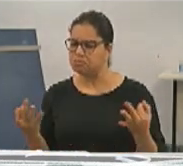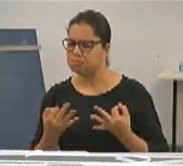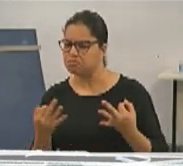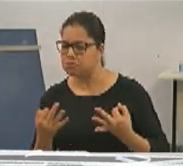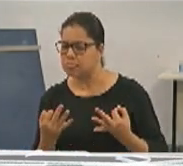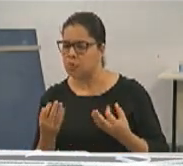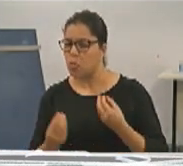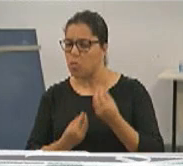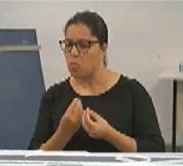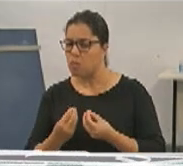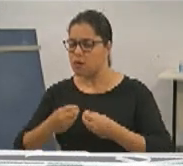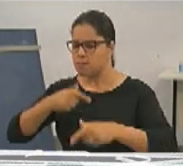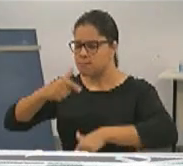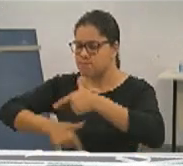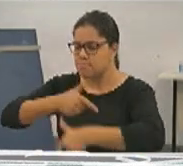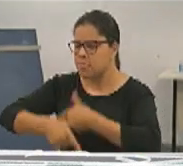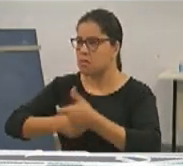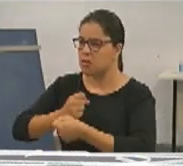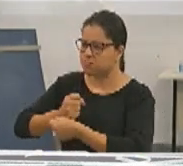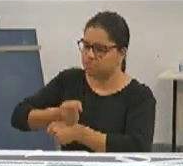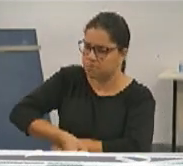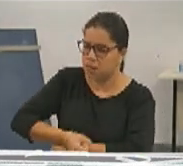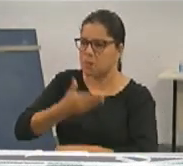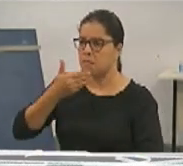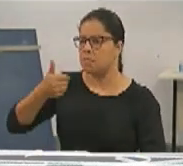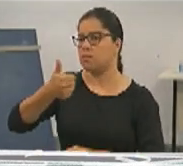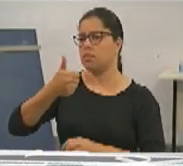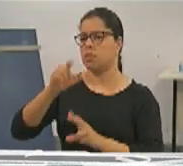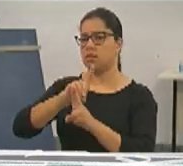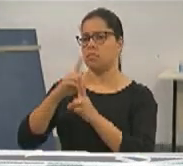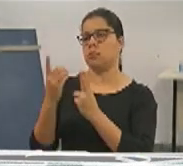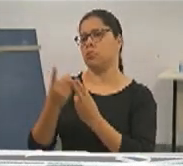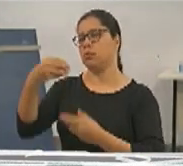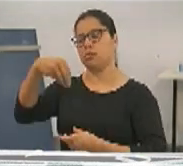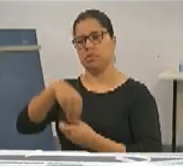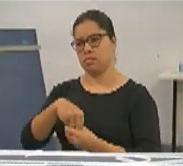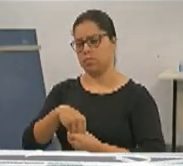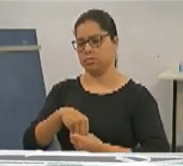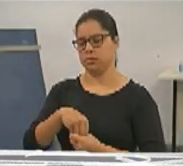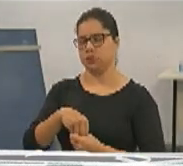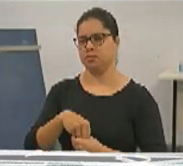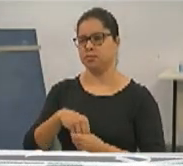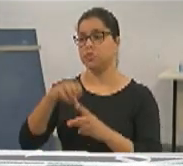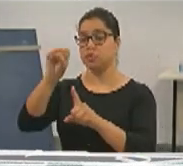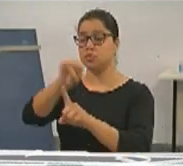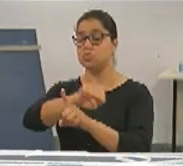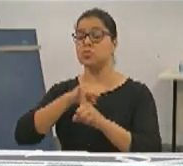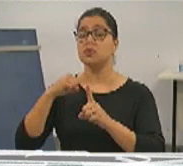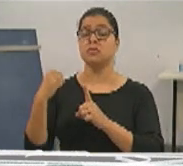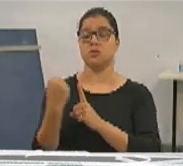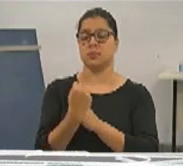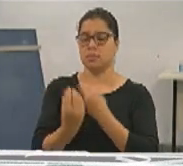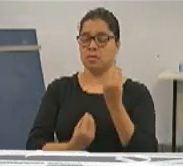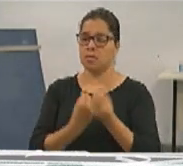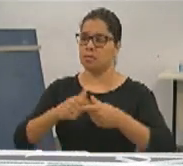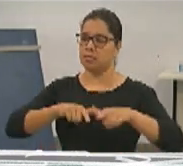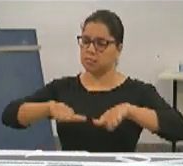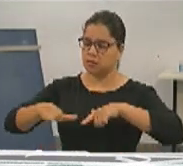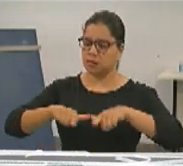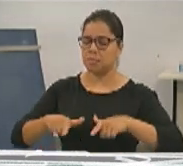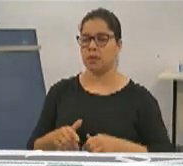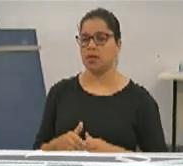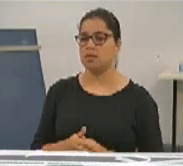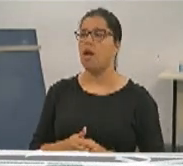mais ativa ainda numa interface com a sociedade. E, a partir disso, fazer